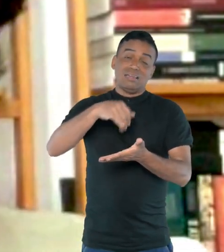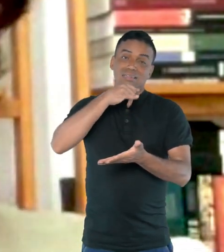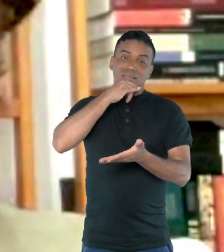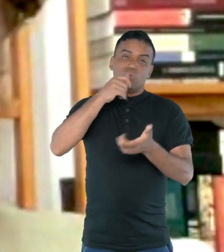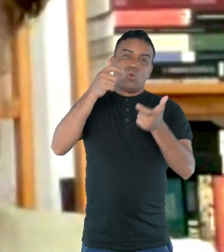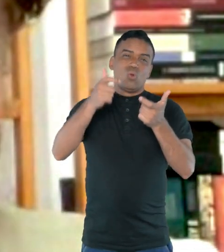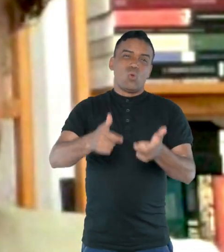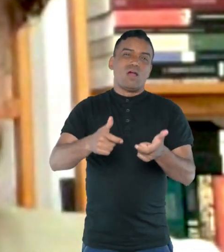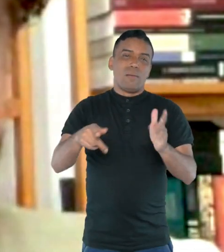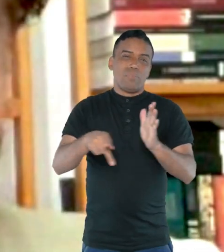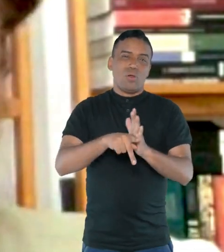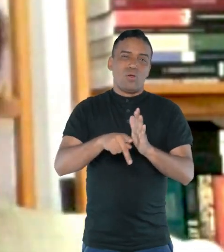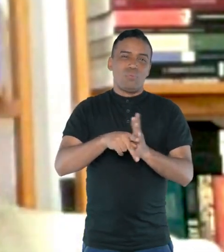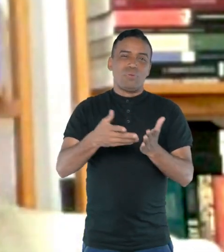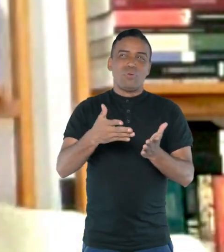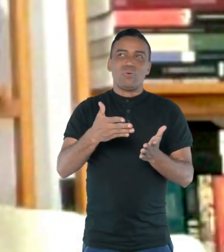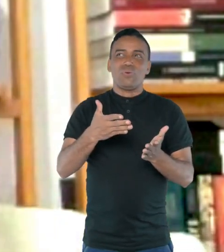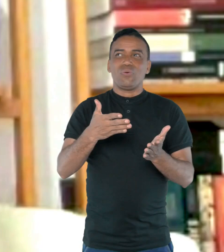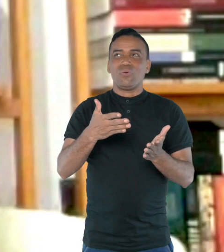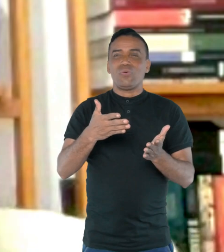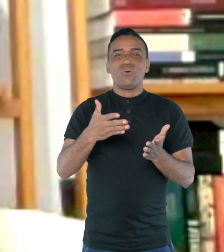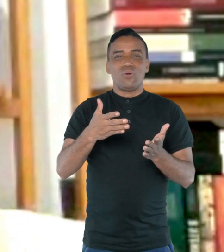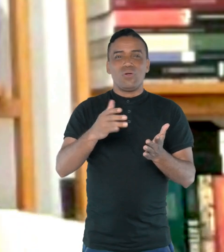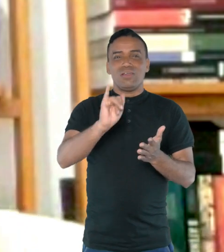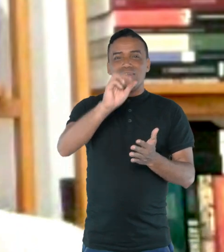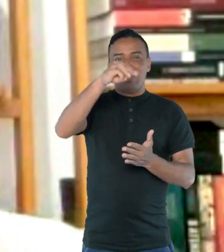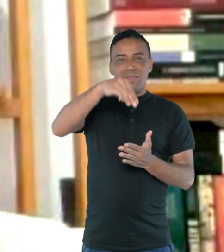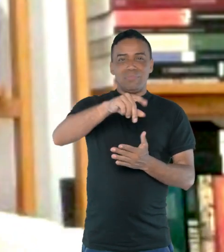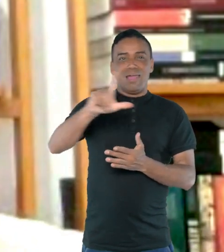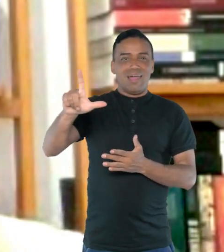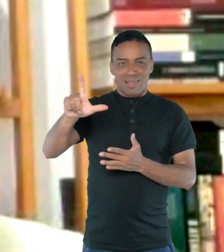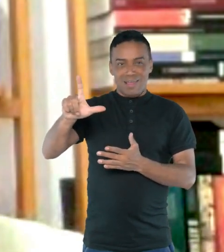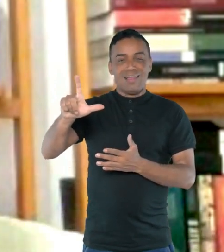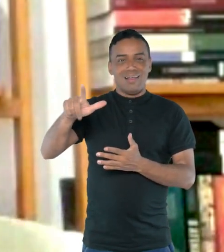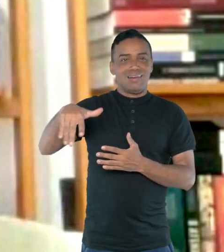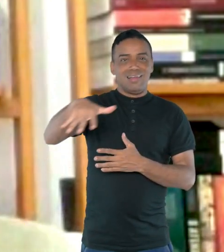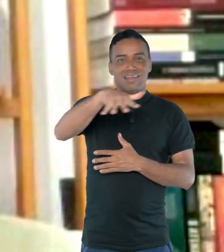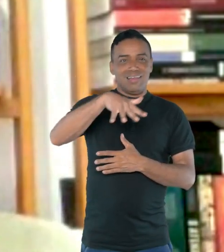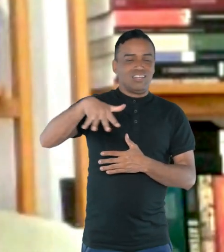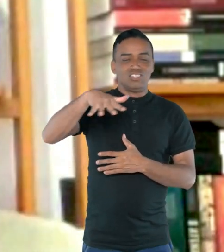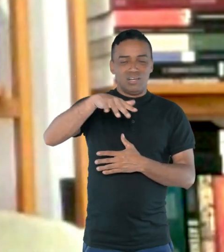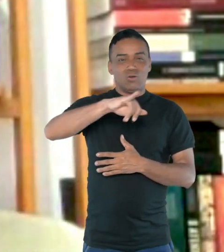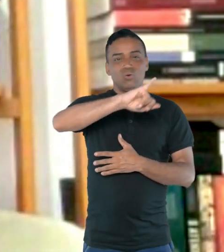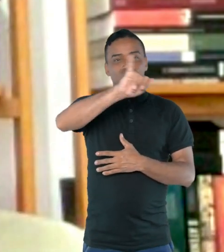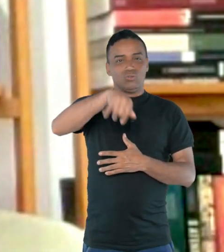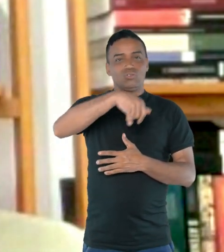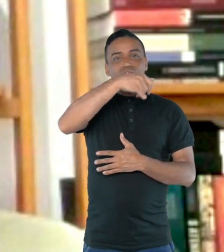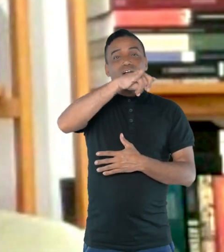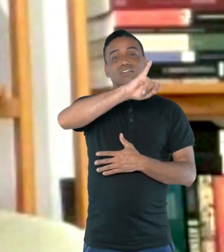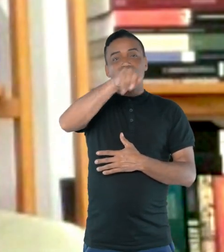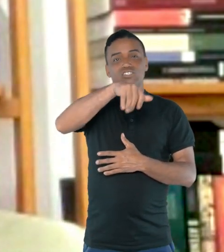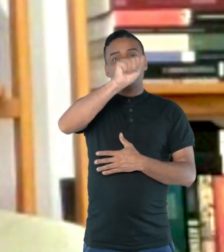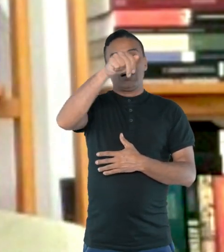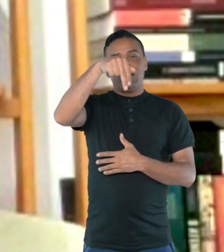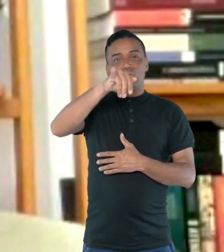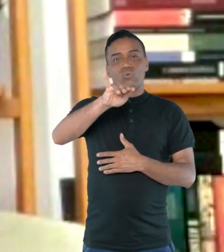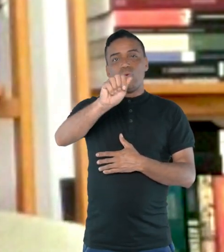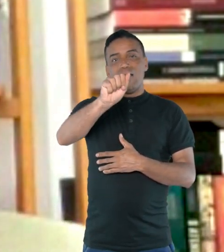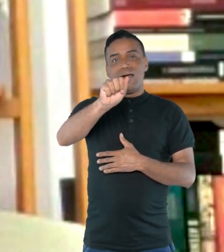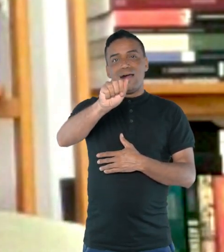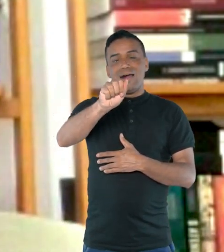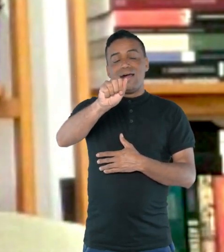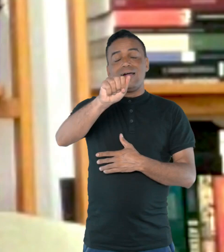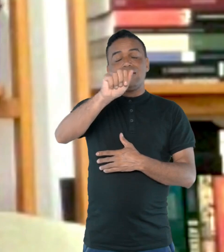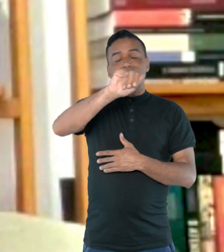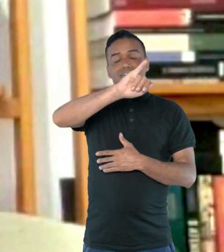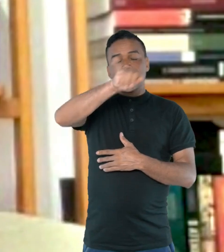né? Que basicamente é o IML ali da região de Januário, dizendo a respeito de um corpo